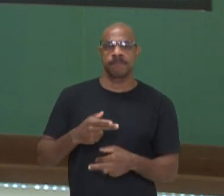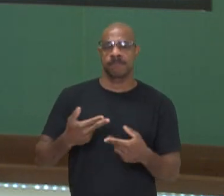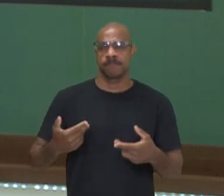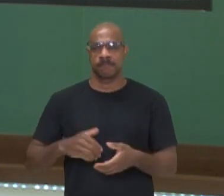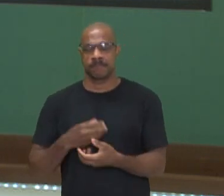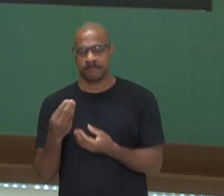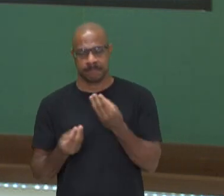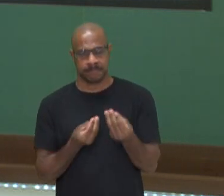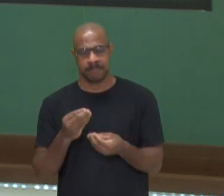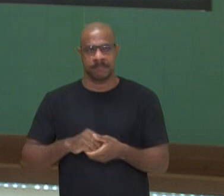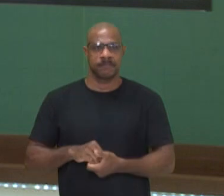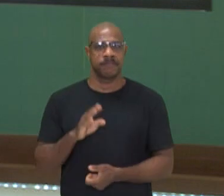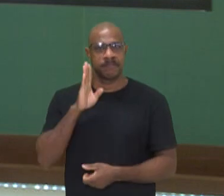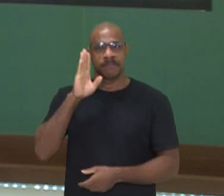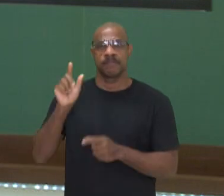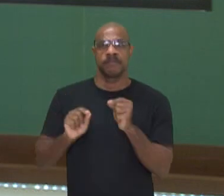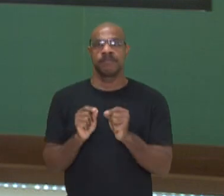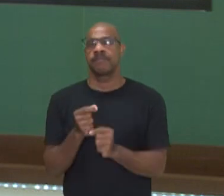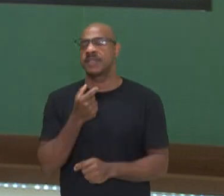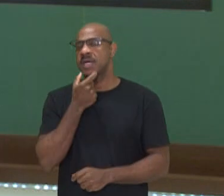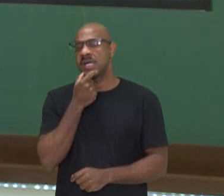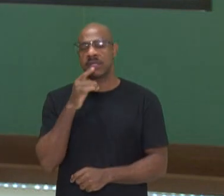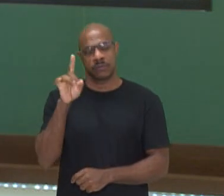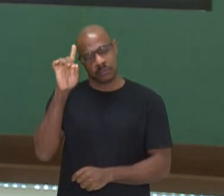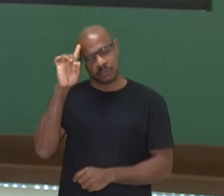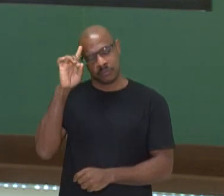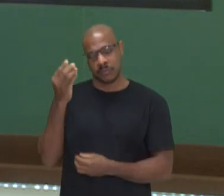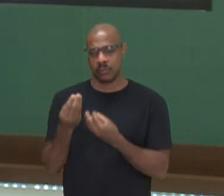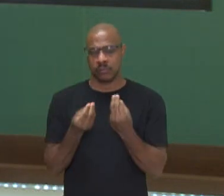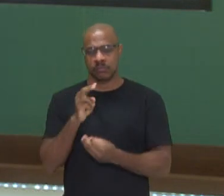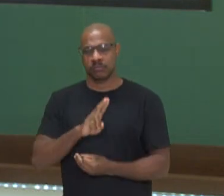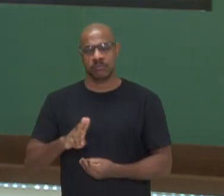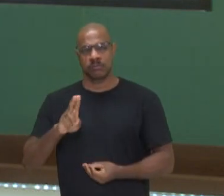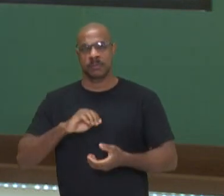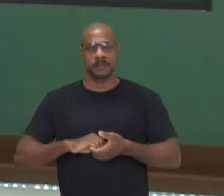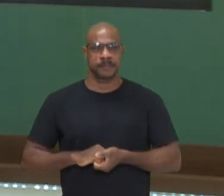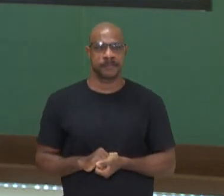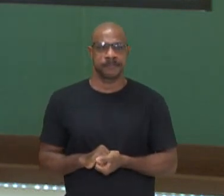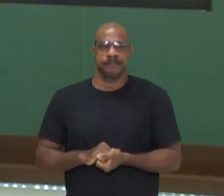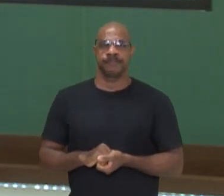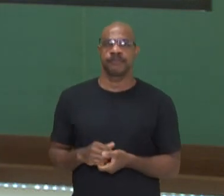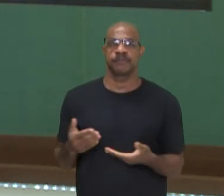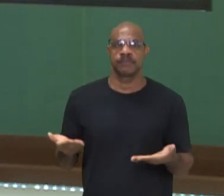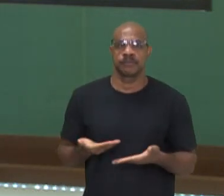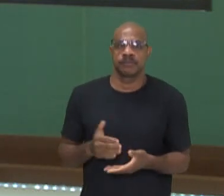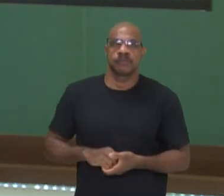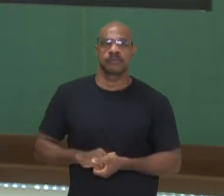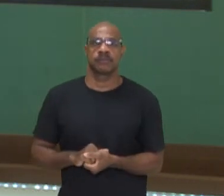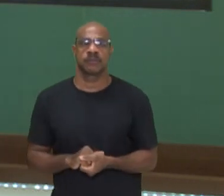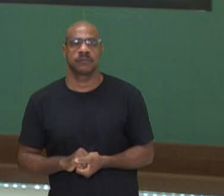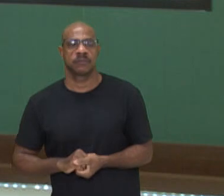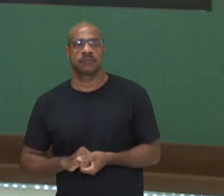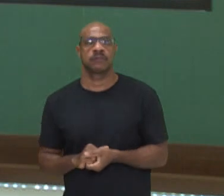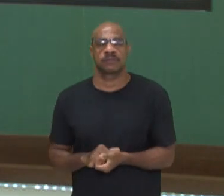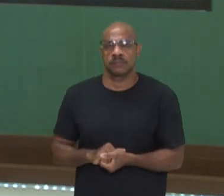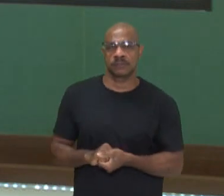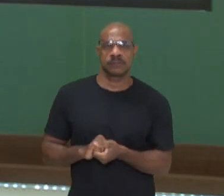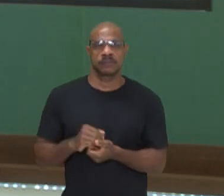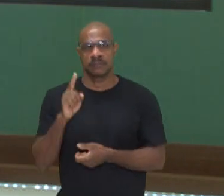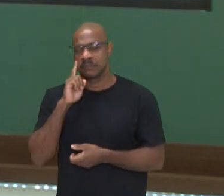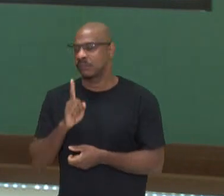inglês, principalmente no inglês do cotidiano, tá bom? Bom, no nosso warm-up, eu tenho o seguinte aqui,